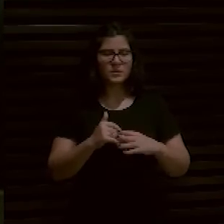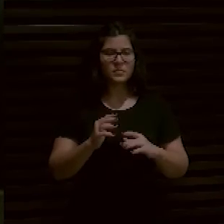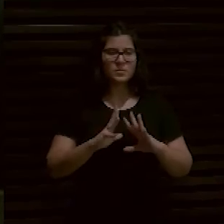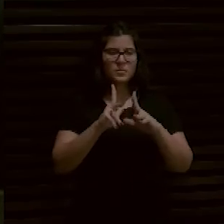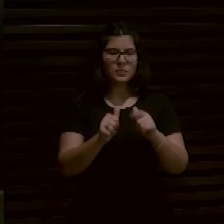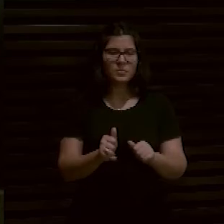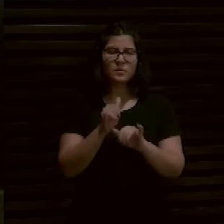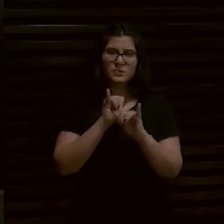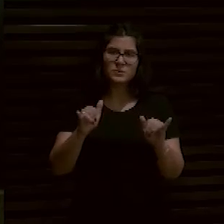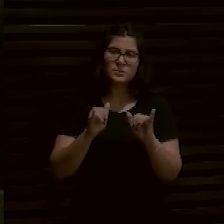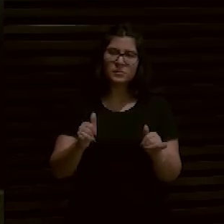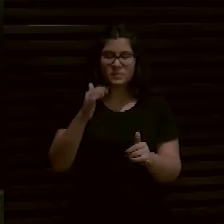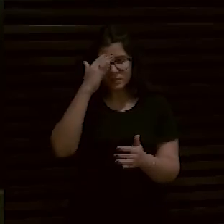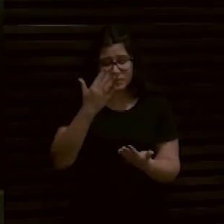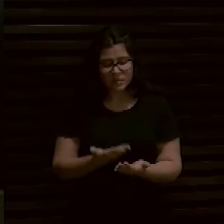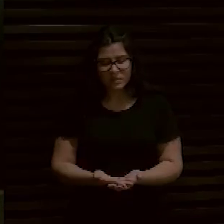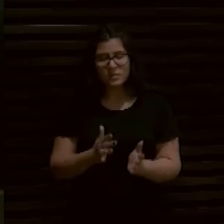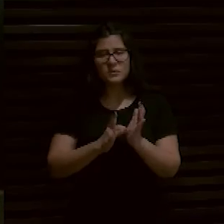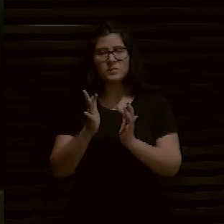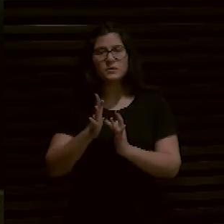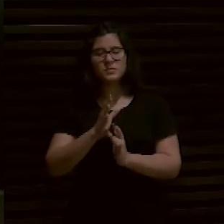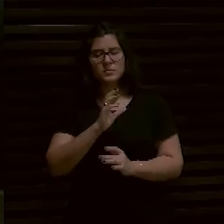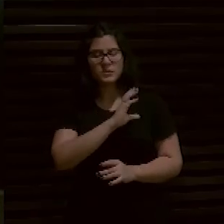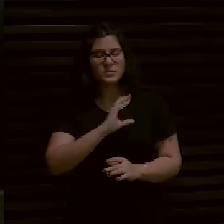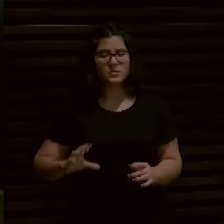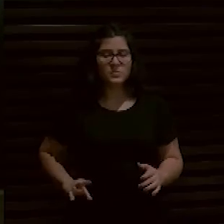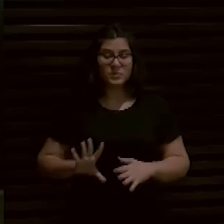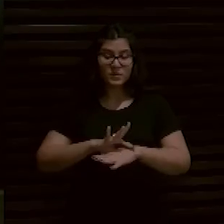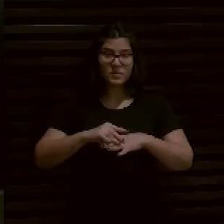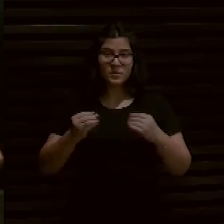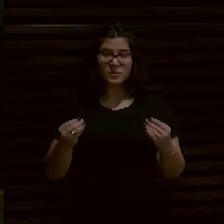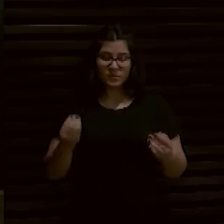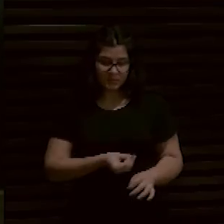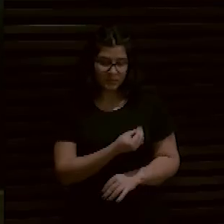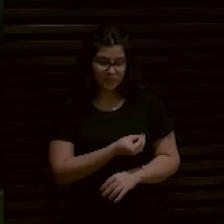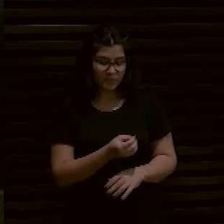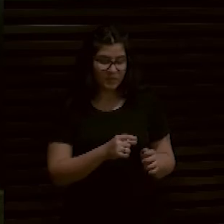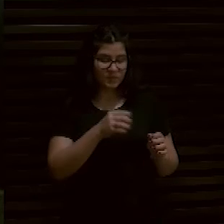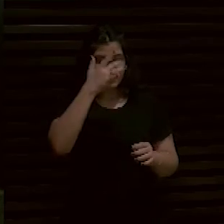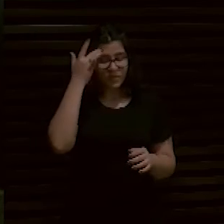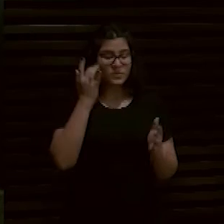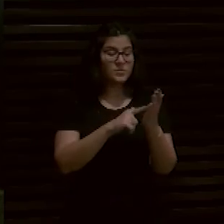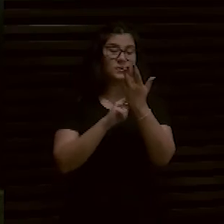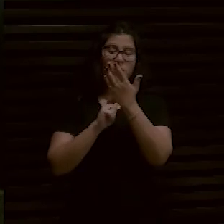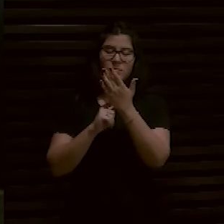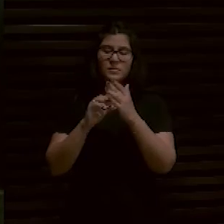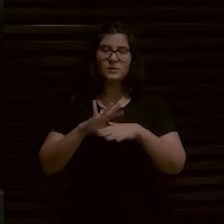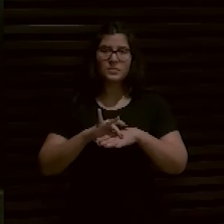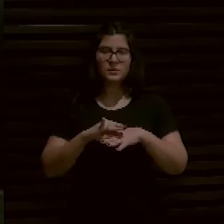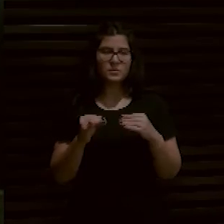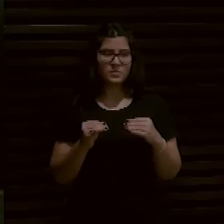crê. Jesus Cristo é cura e vida àquele que se reconhece doente e destinado à